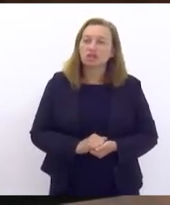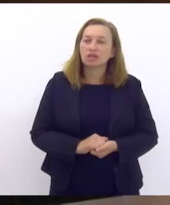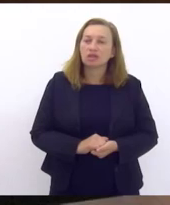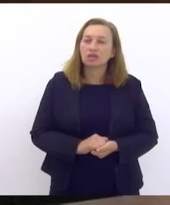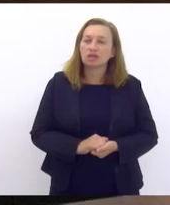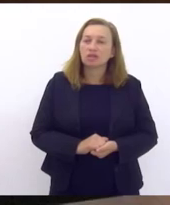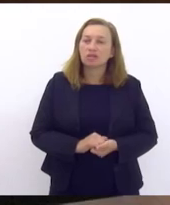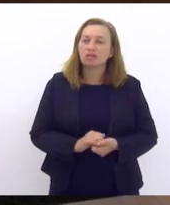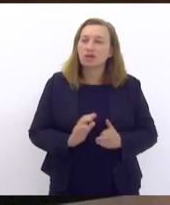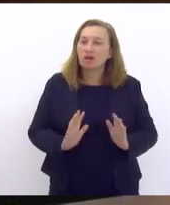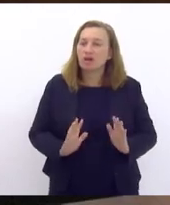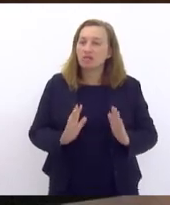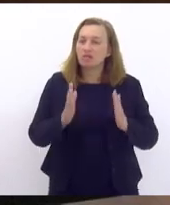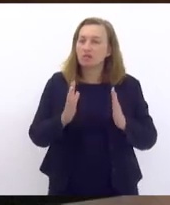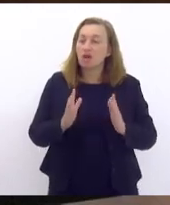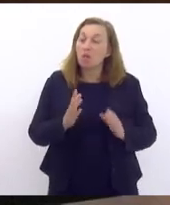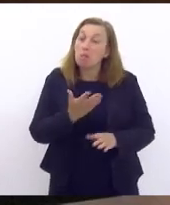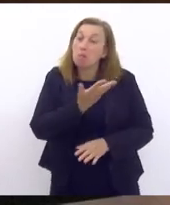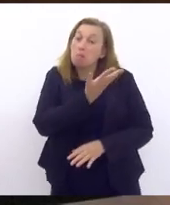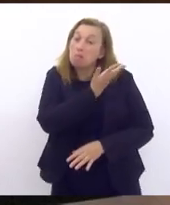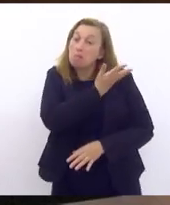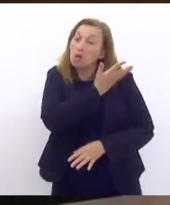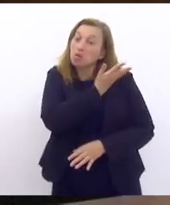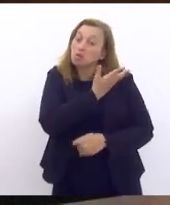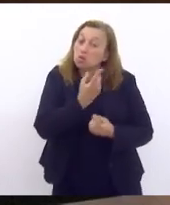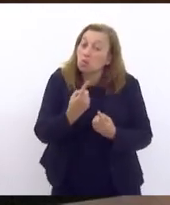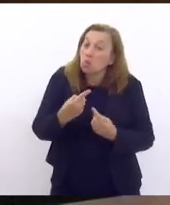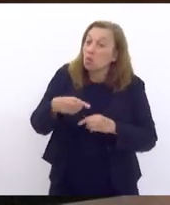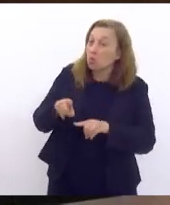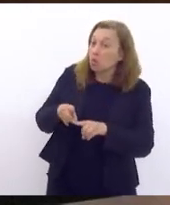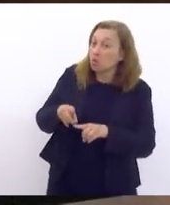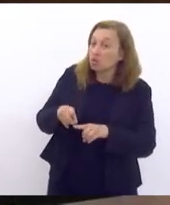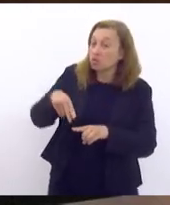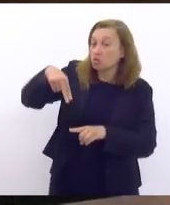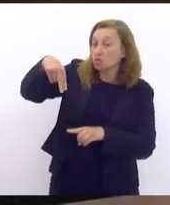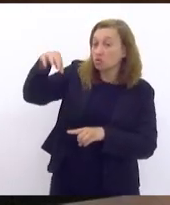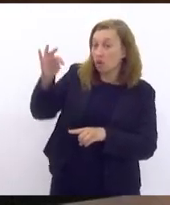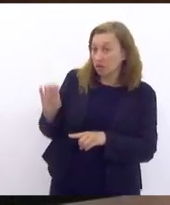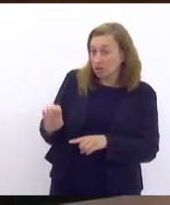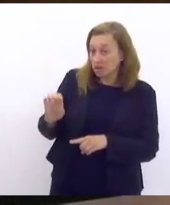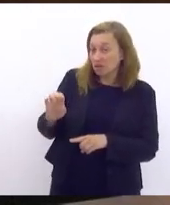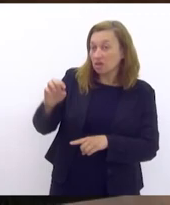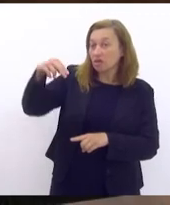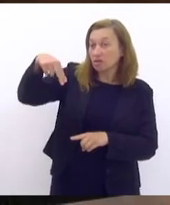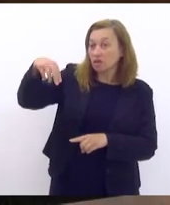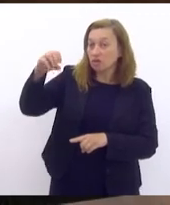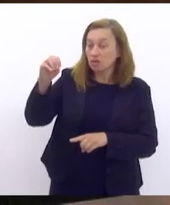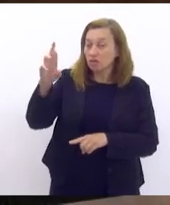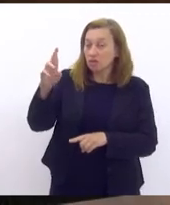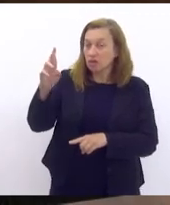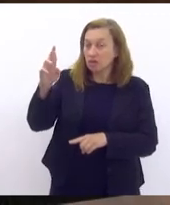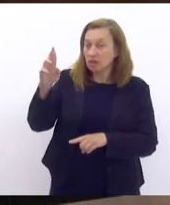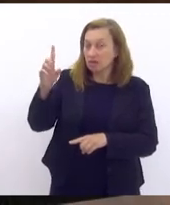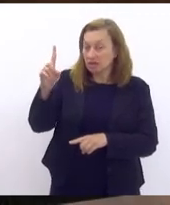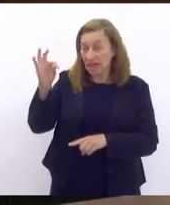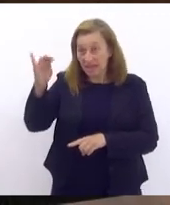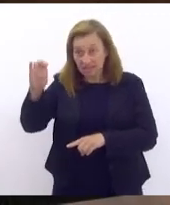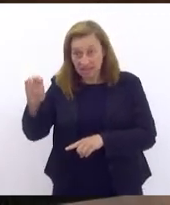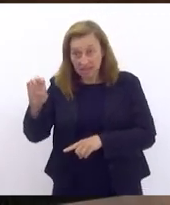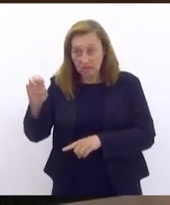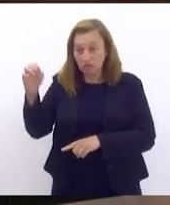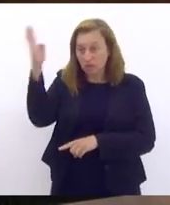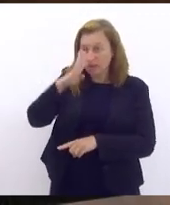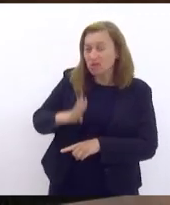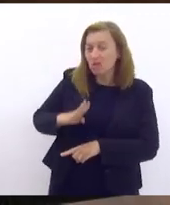foi manifestado um certo preconceito contra o Norte e o Nordeste do Brasil. mas é importante